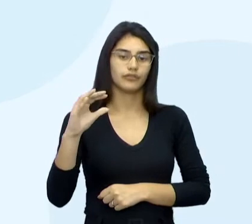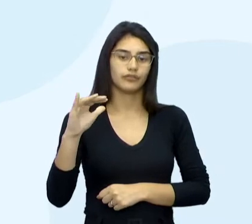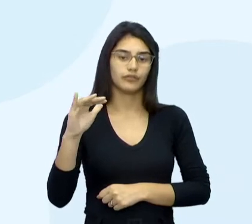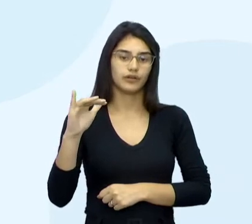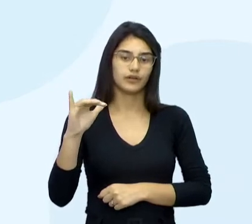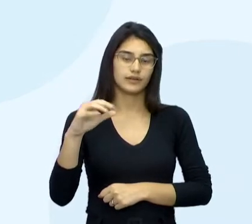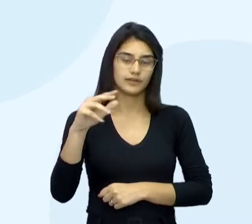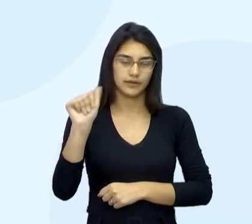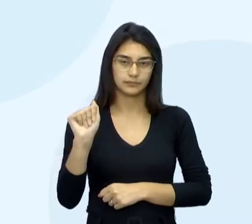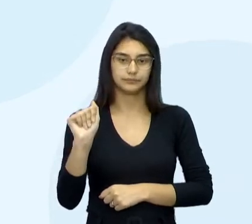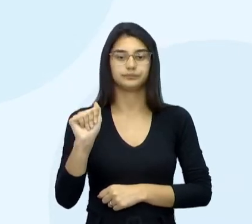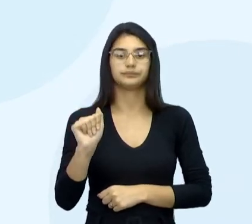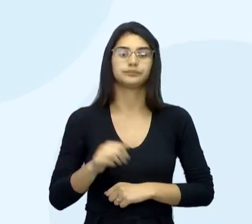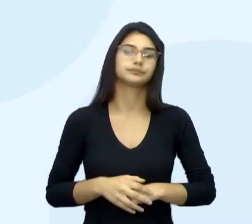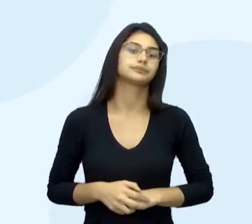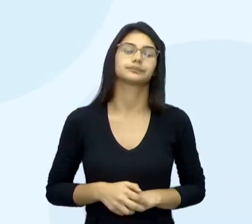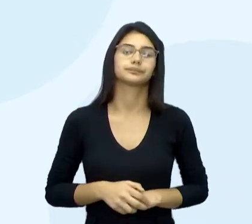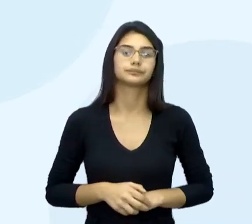interfixa.